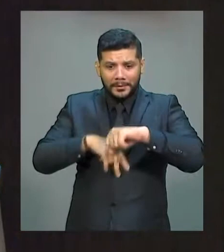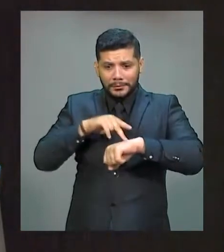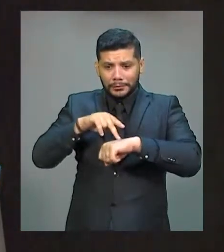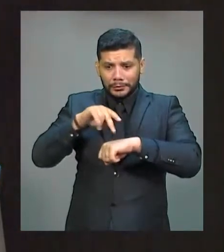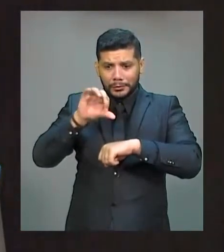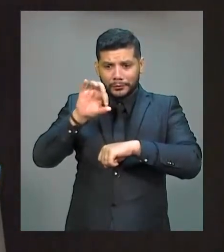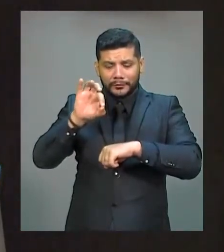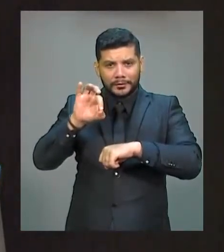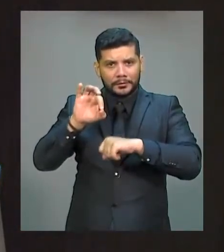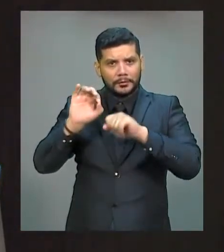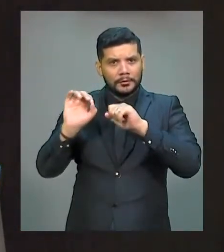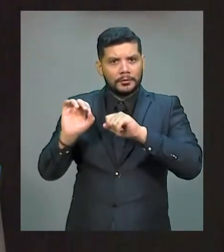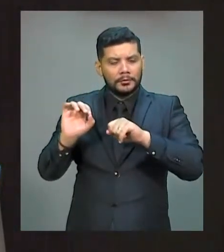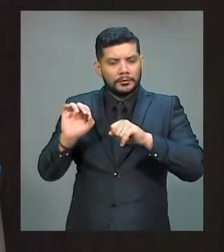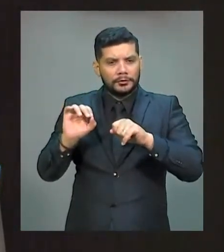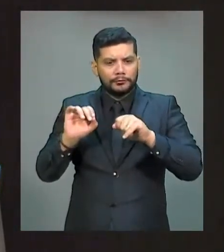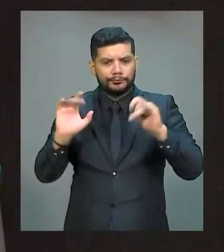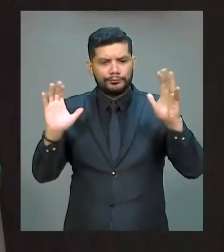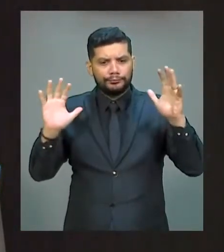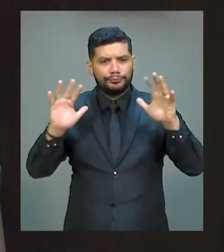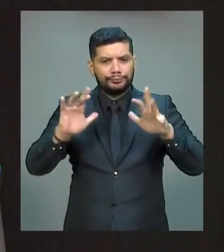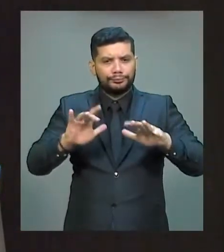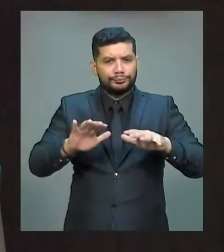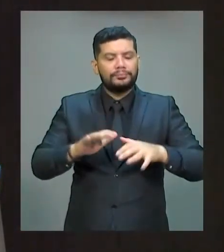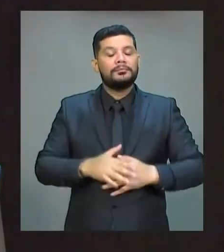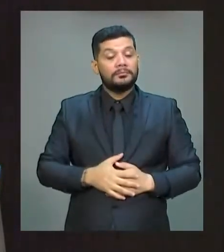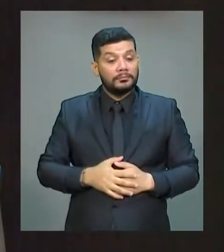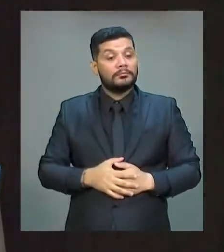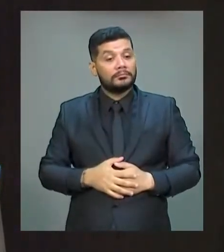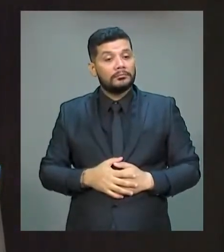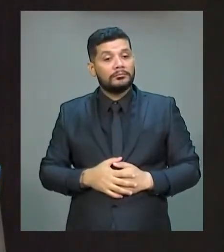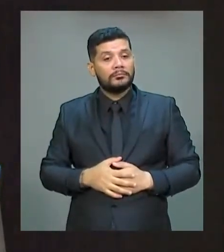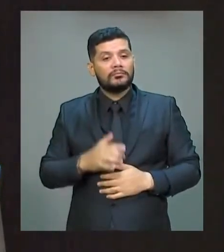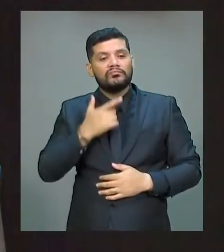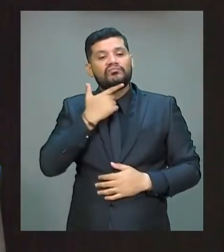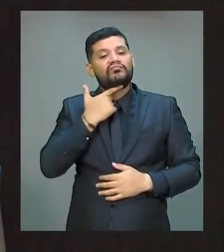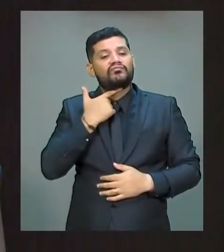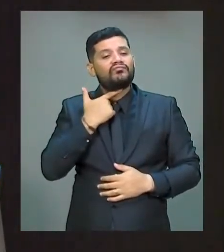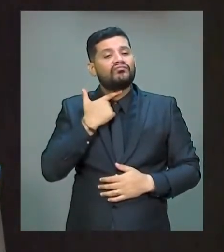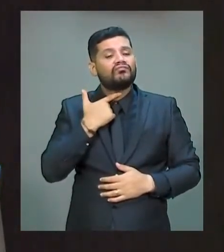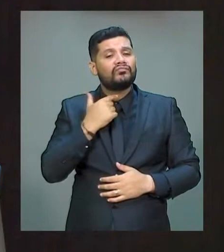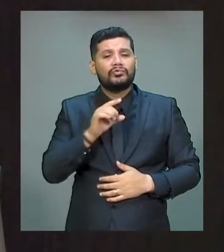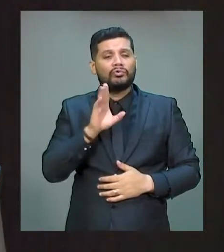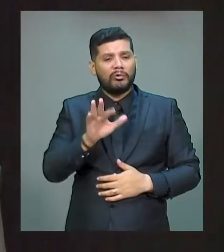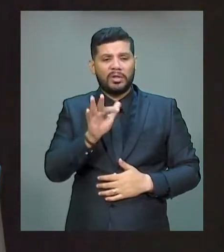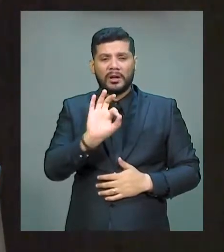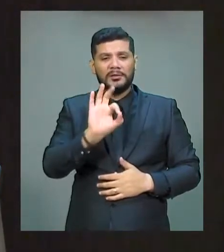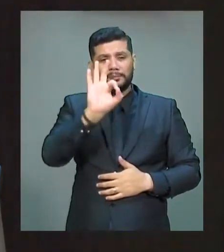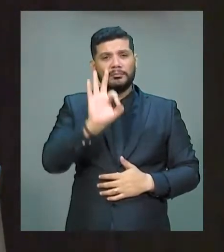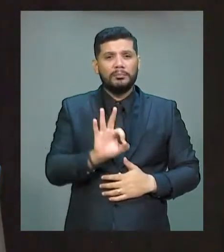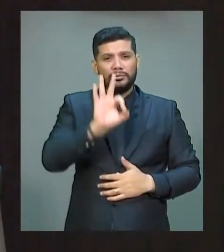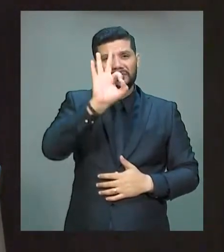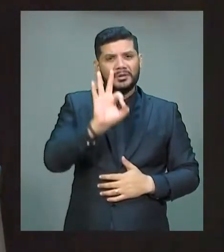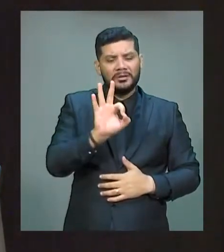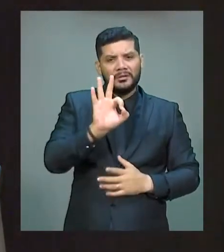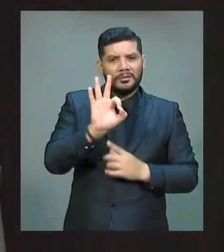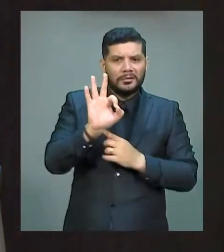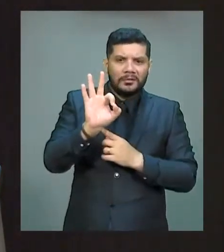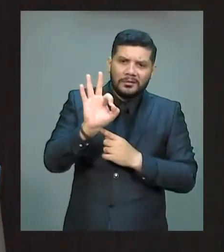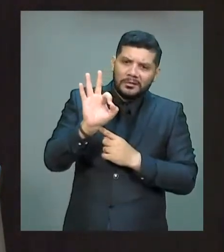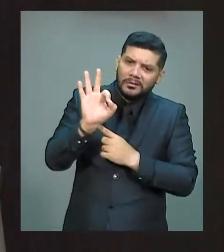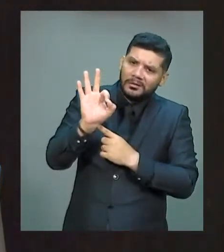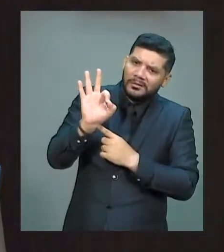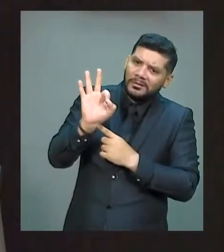federal optou por aderir ao consórcio mundial de produção de vacinas com a menor cota, com a